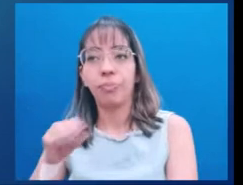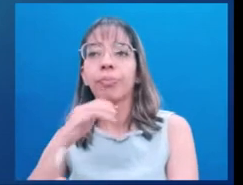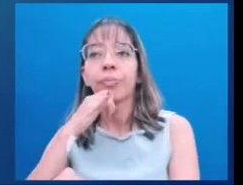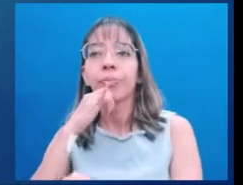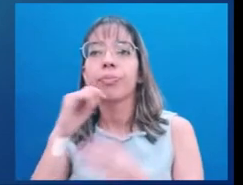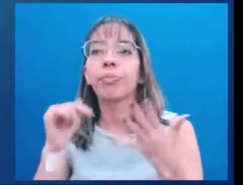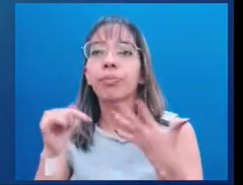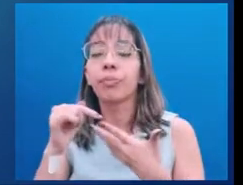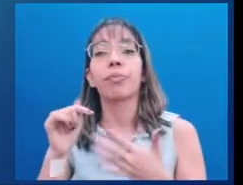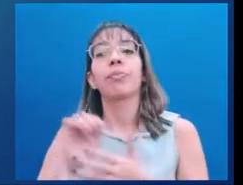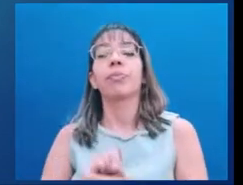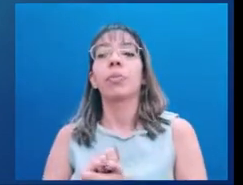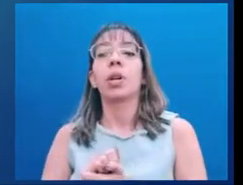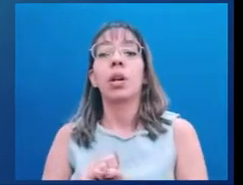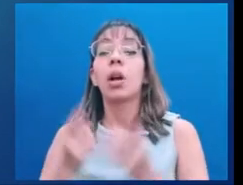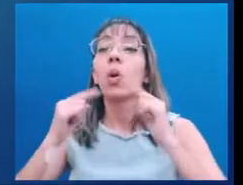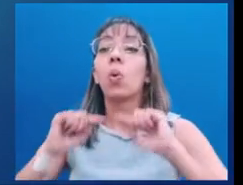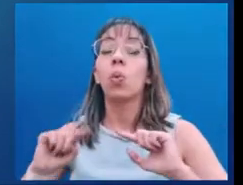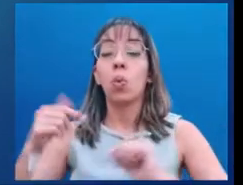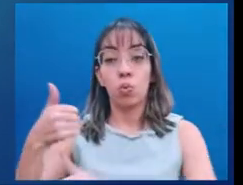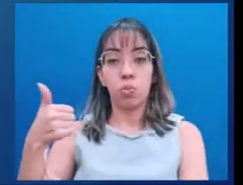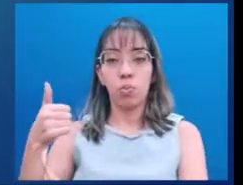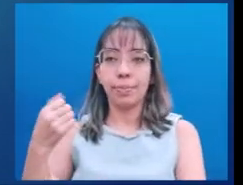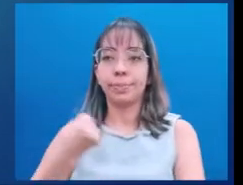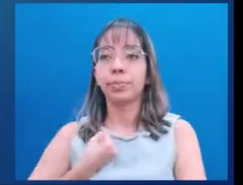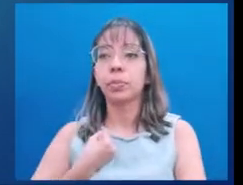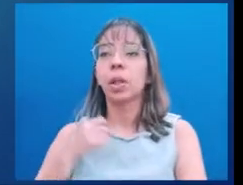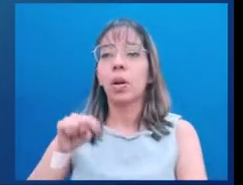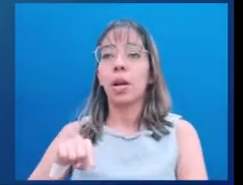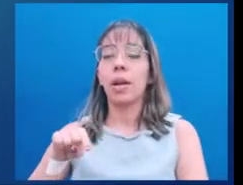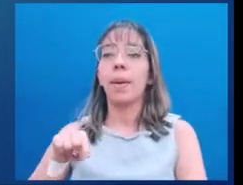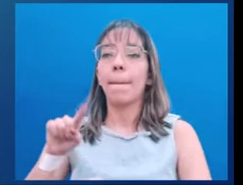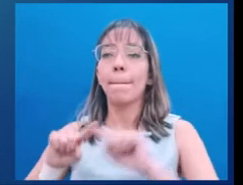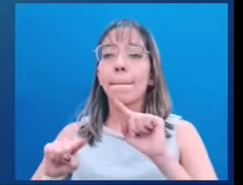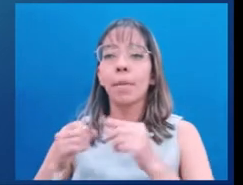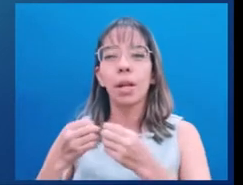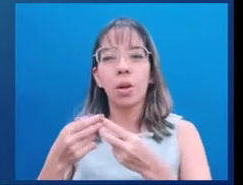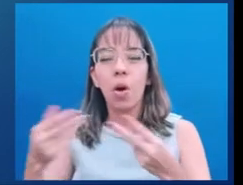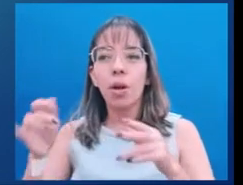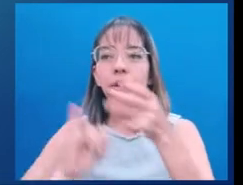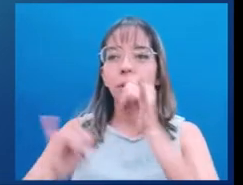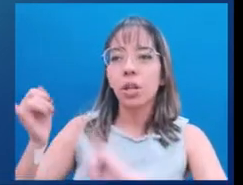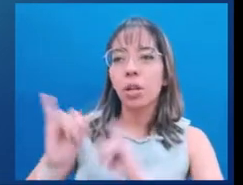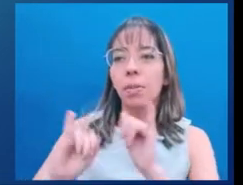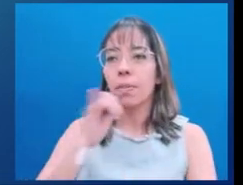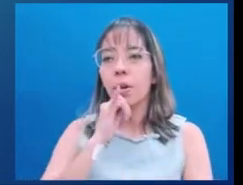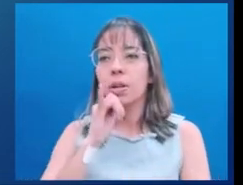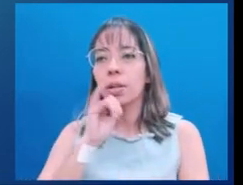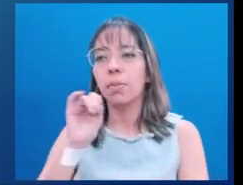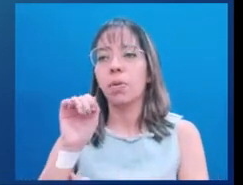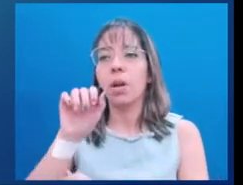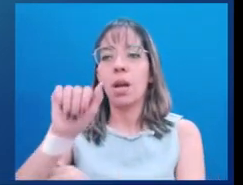podem causar irritação, mas sequelas menores, como acetileno e o nitrato de amônio, que nós vimos aí, né, tão